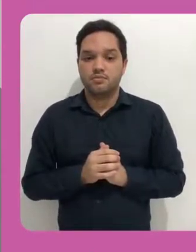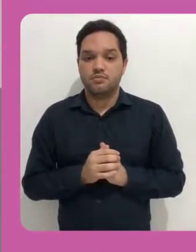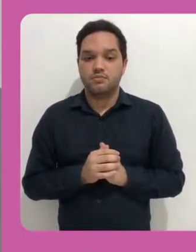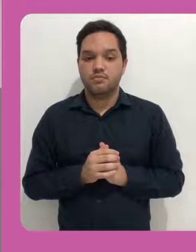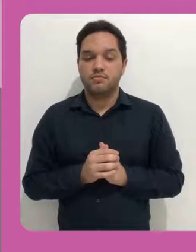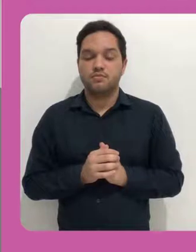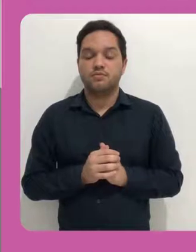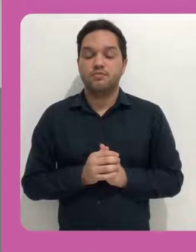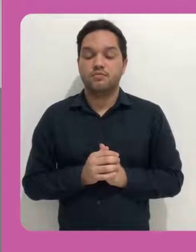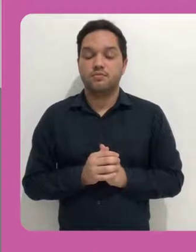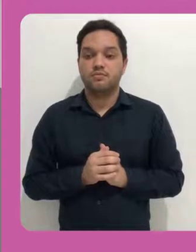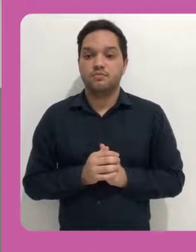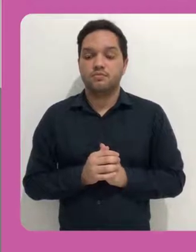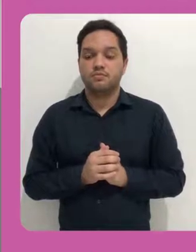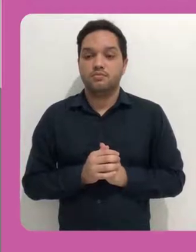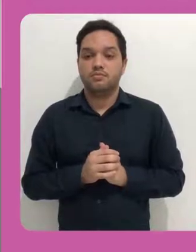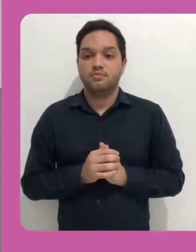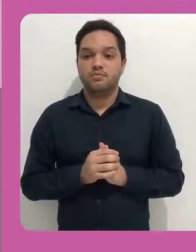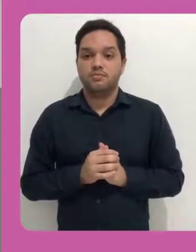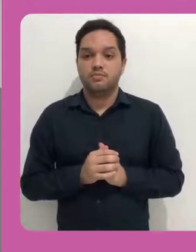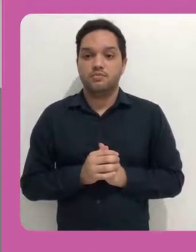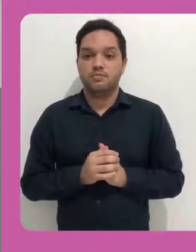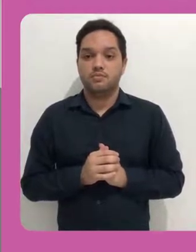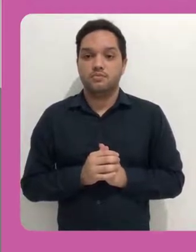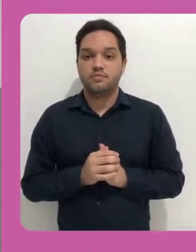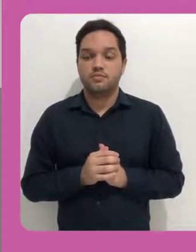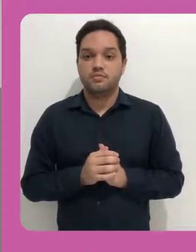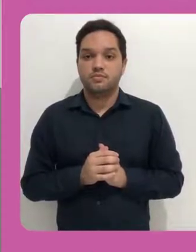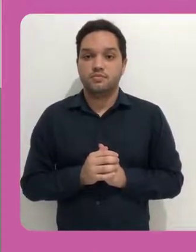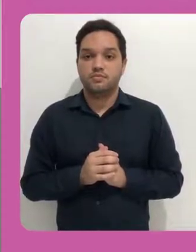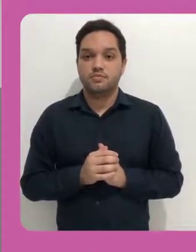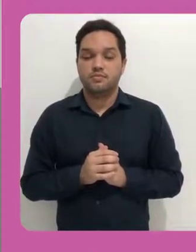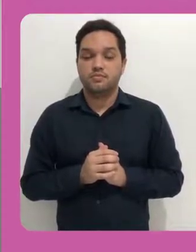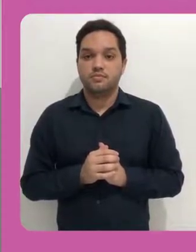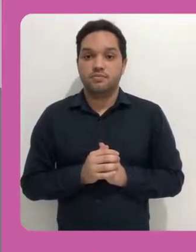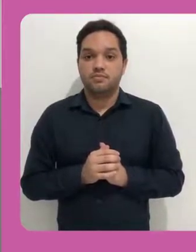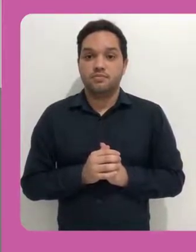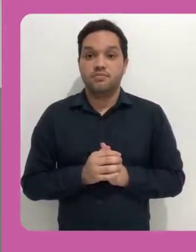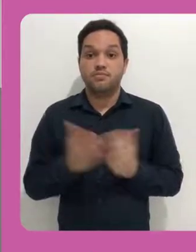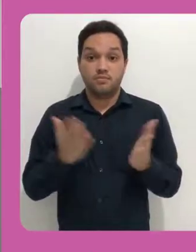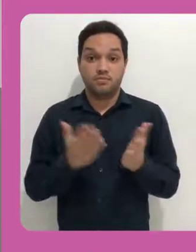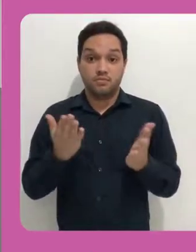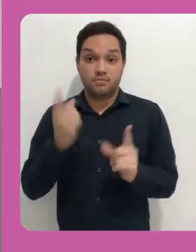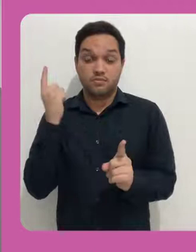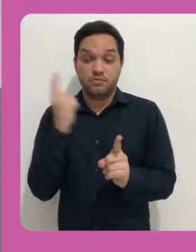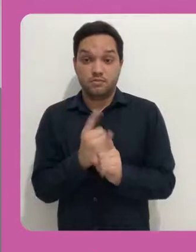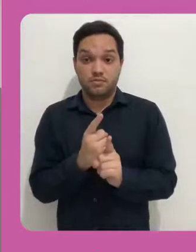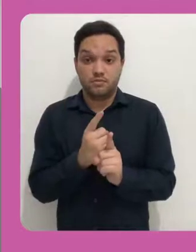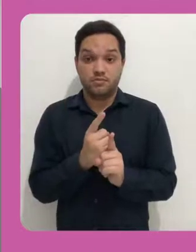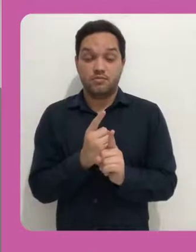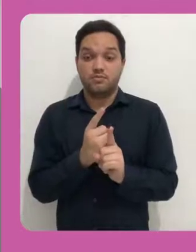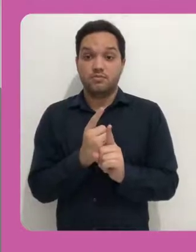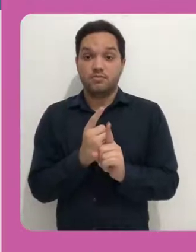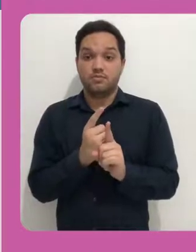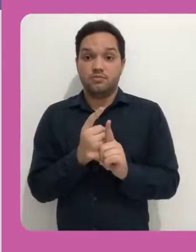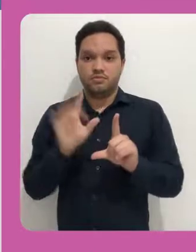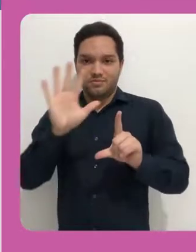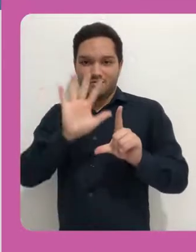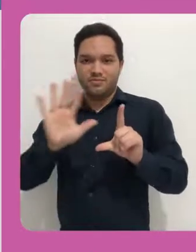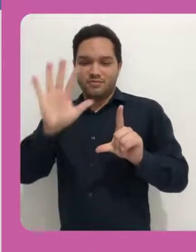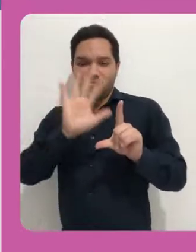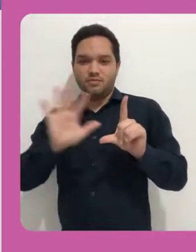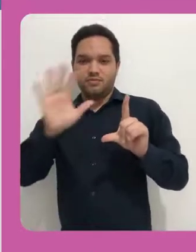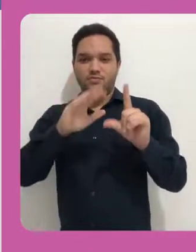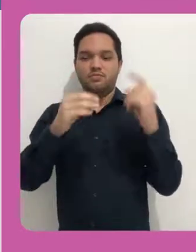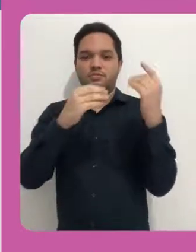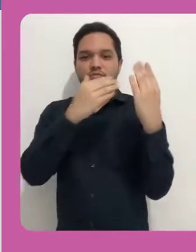E encontramos aqui essa área de envio de arquivos, né? A gente pode criar um